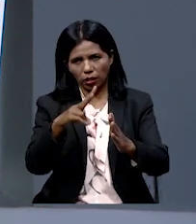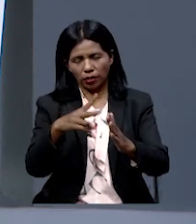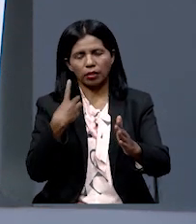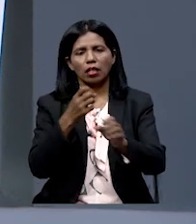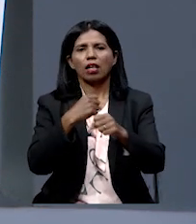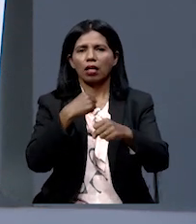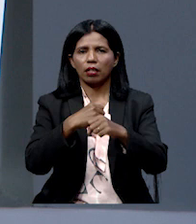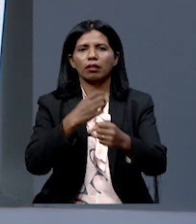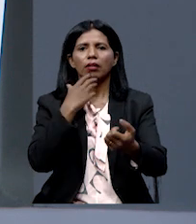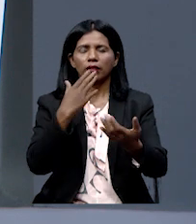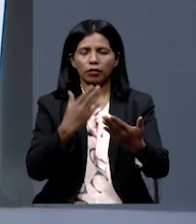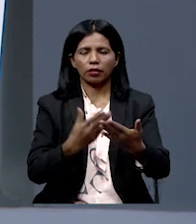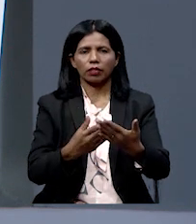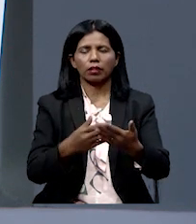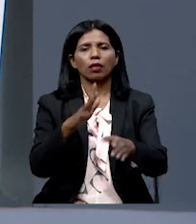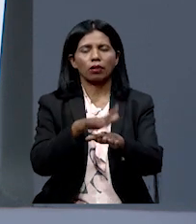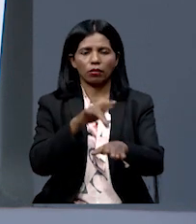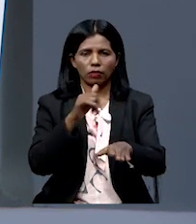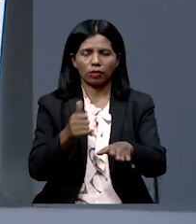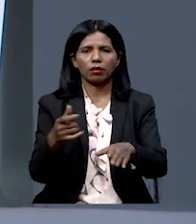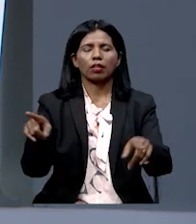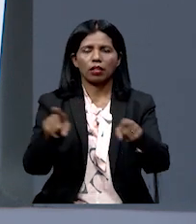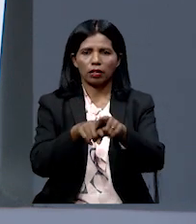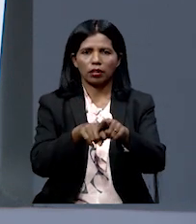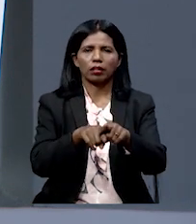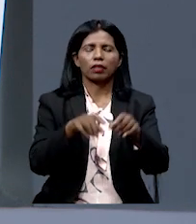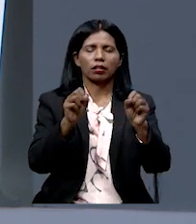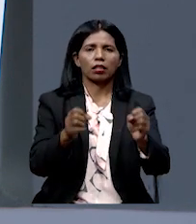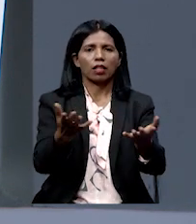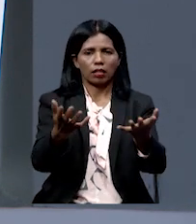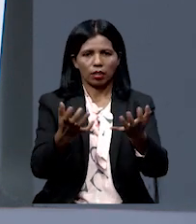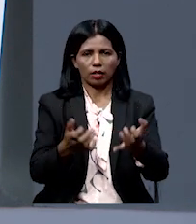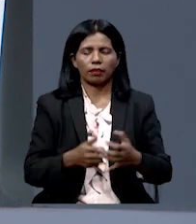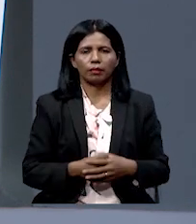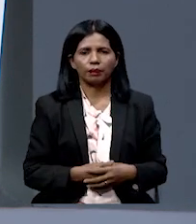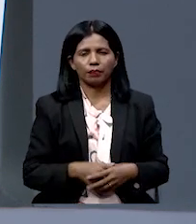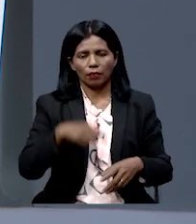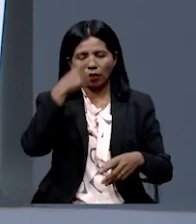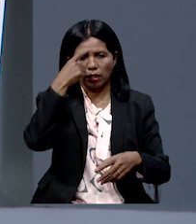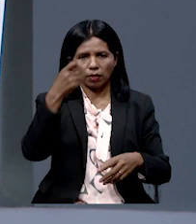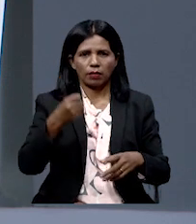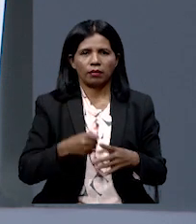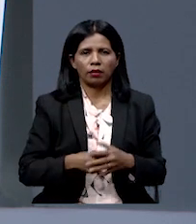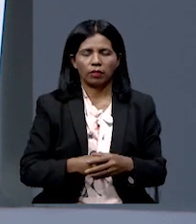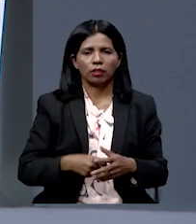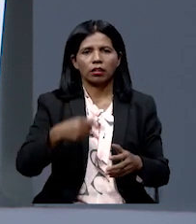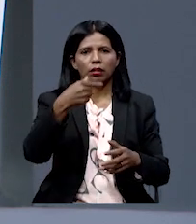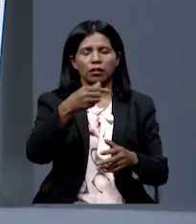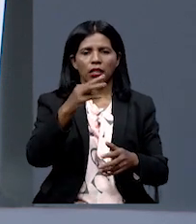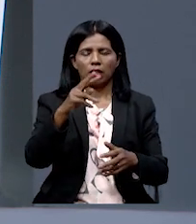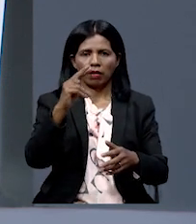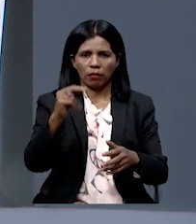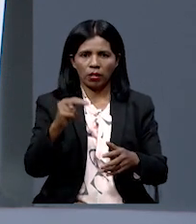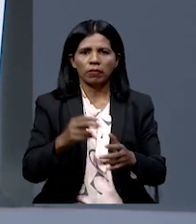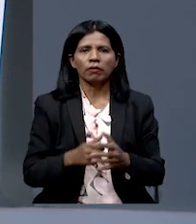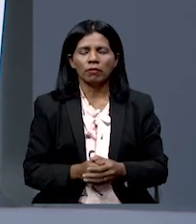produs ne buat ne be kona duni nia necessidade kan nia interesse tamba ne mak gemen desde ke